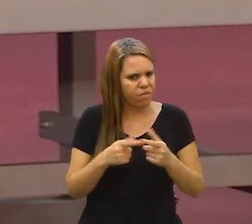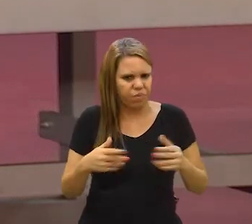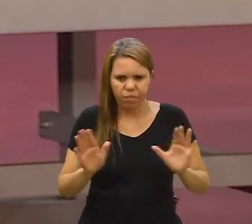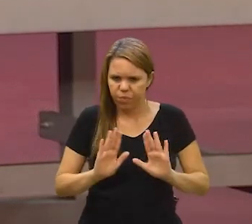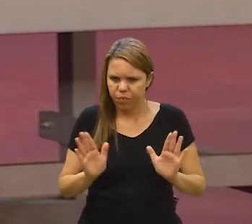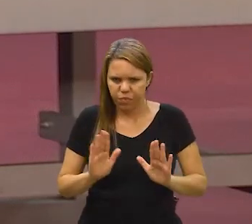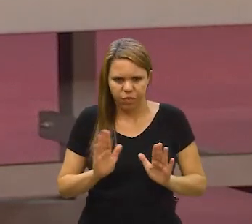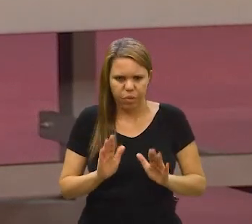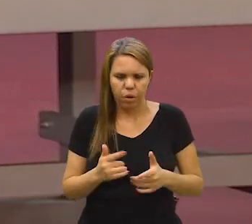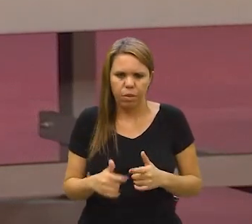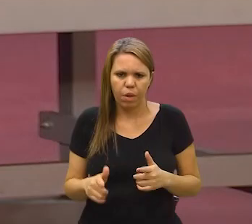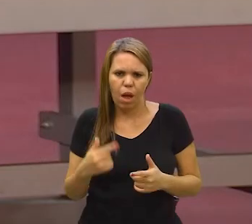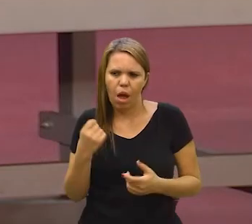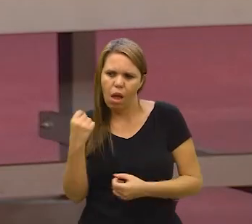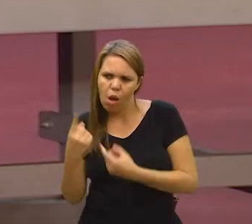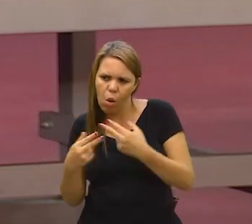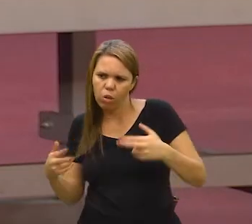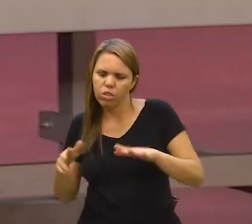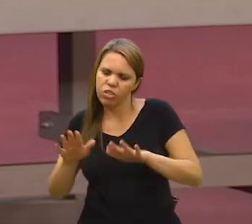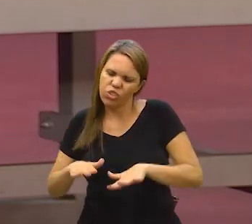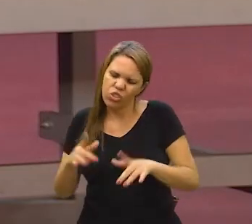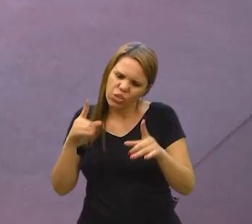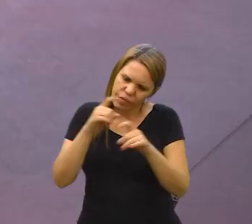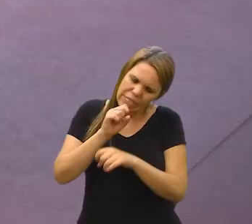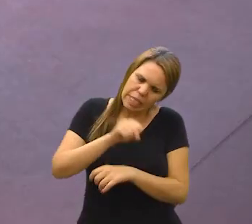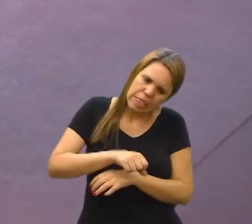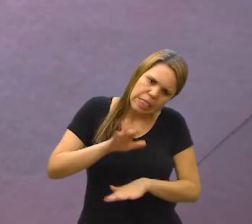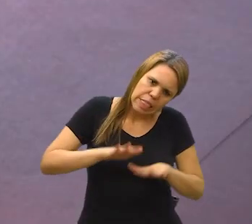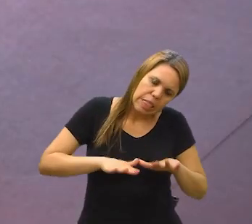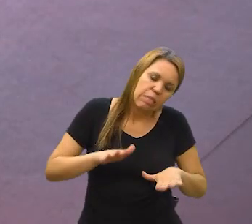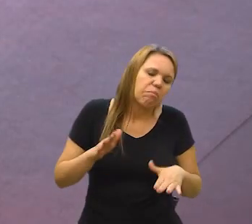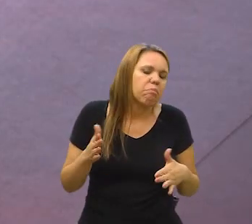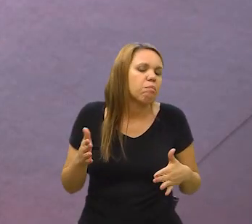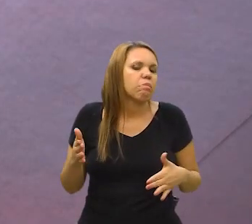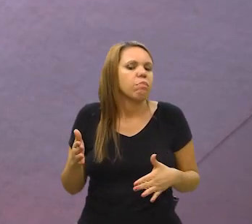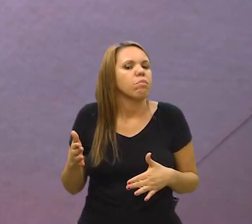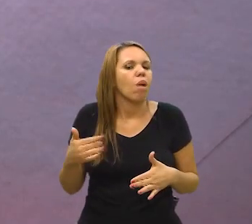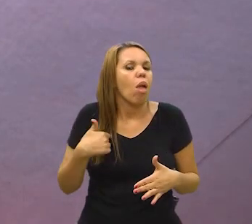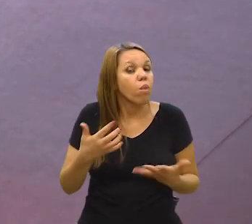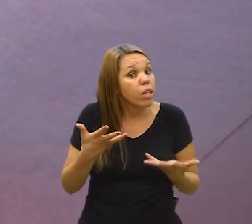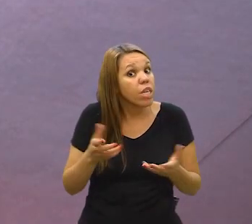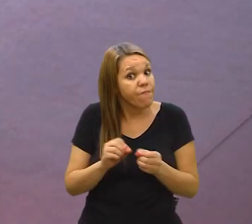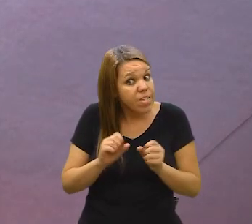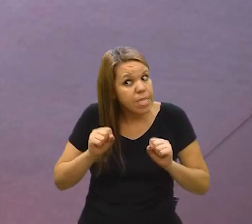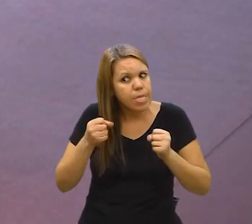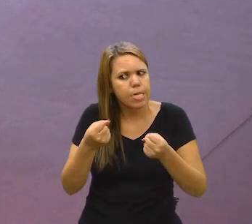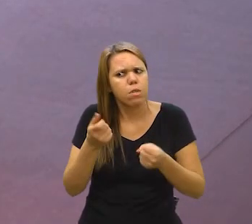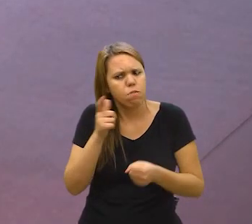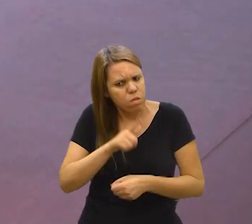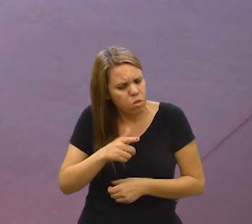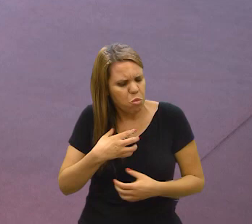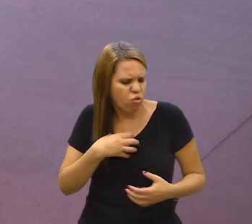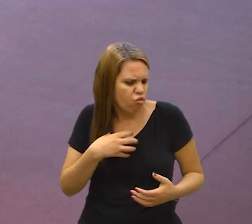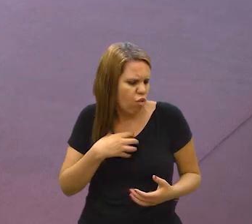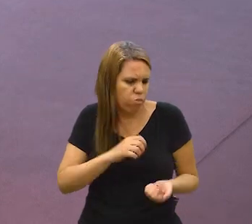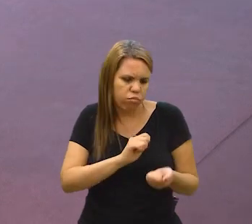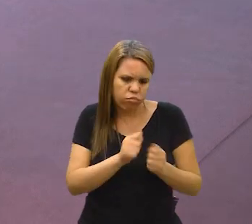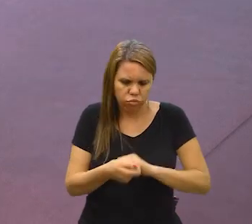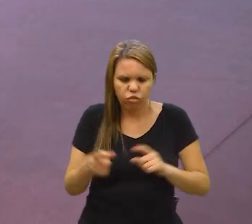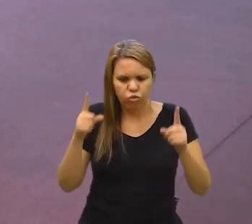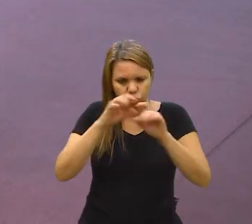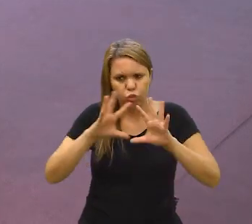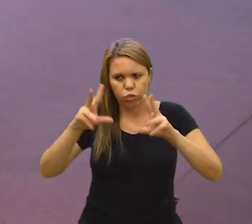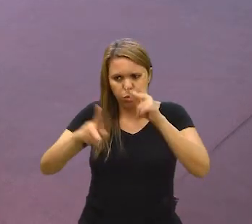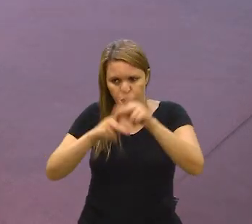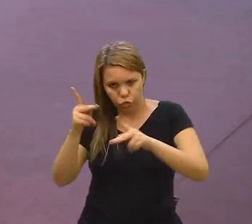coisa. Talvez eu fizesse algumas coisas com um pouco mais de dificuldade, sim, mas assim, eu queria fazer e eu ia fazer do meu jeito. Dificuldade todo